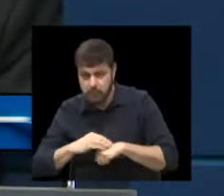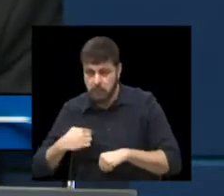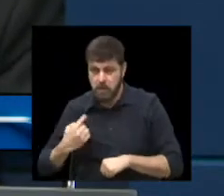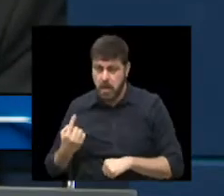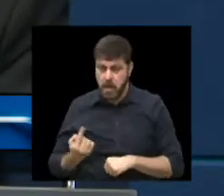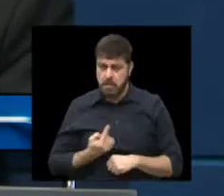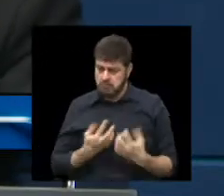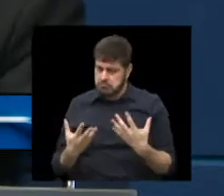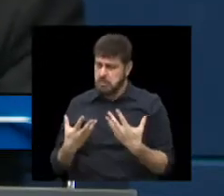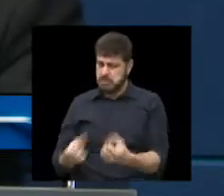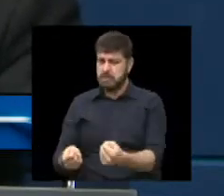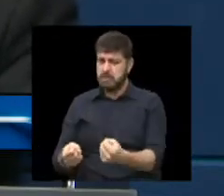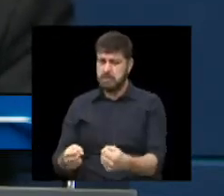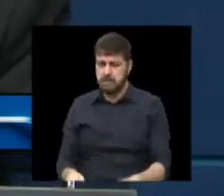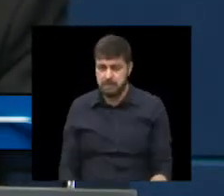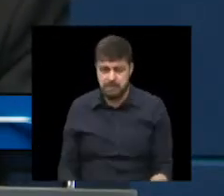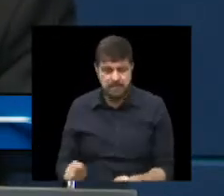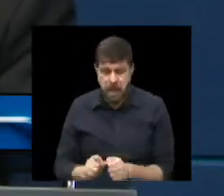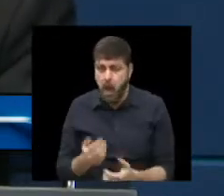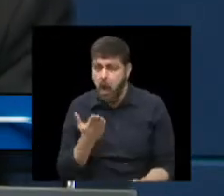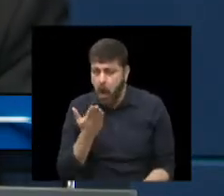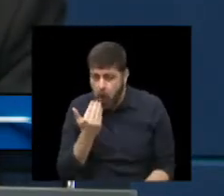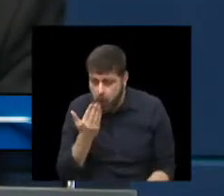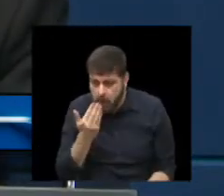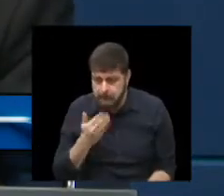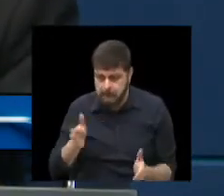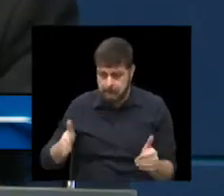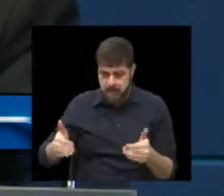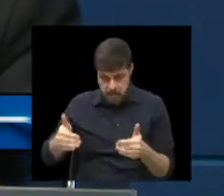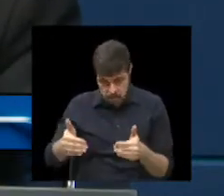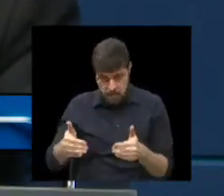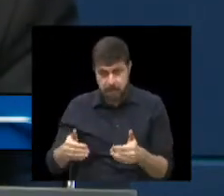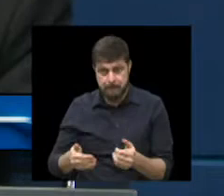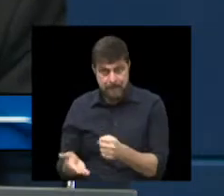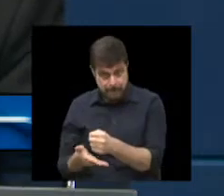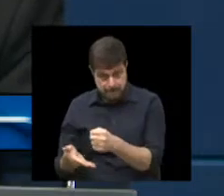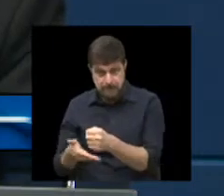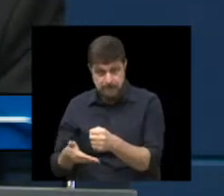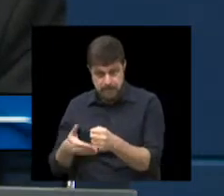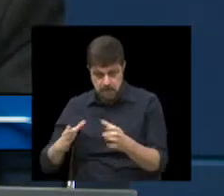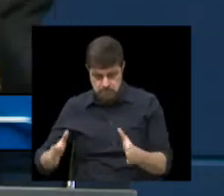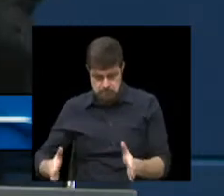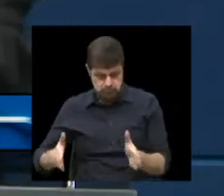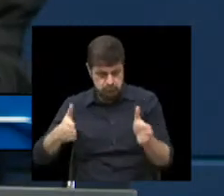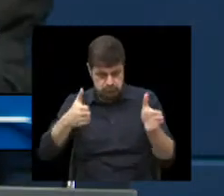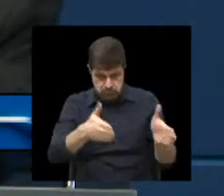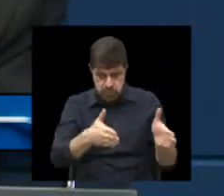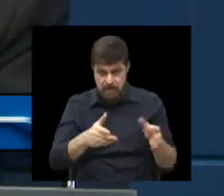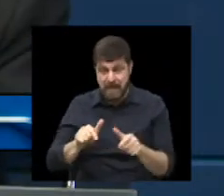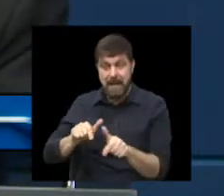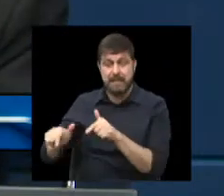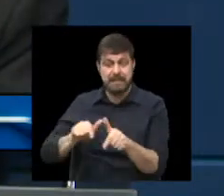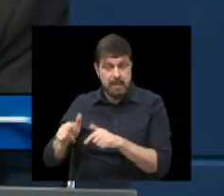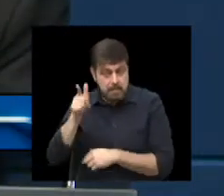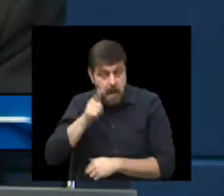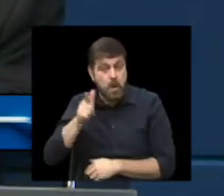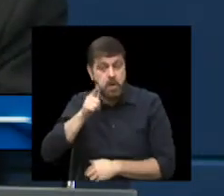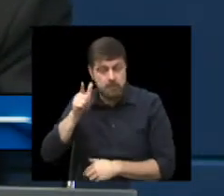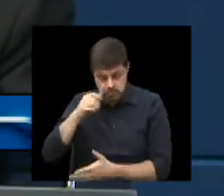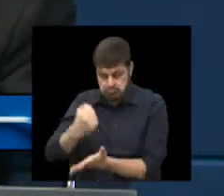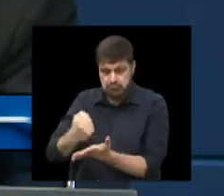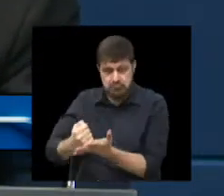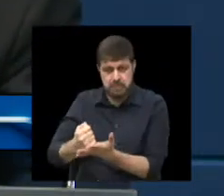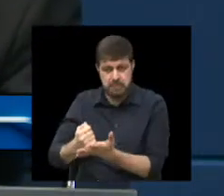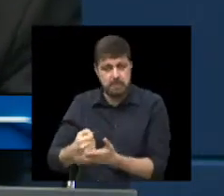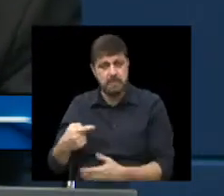acolhemos, demos o que comer, demos cesta básica, levamos os mesmos arrumamos trabalho para os mesmos, e graças a